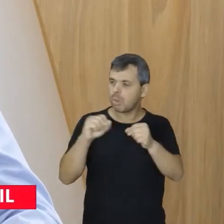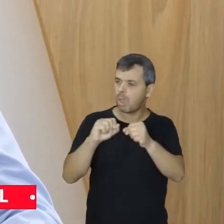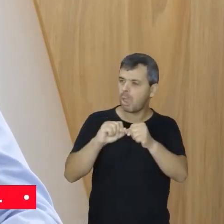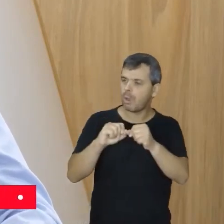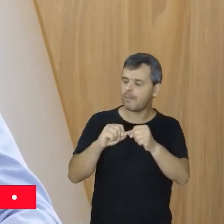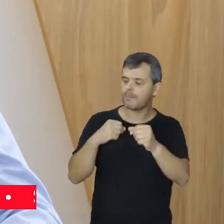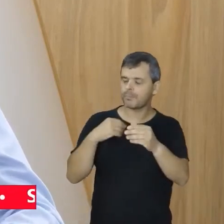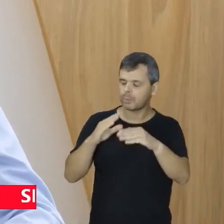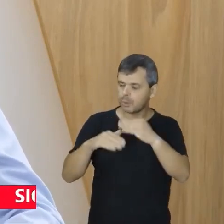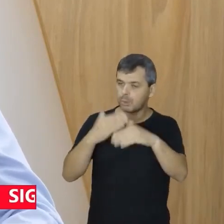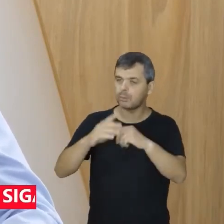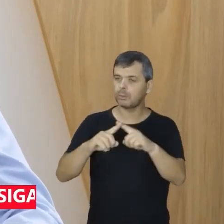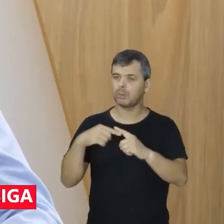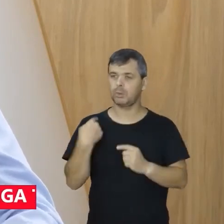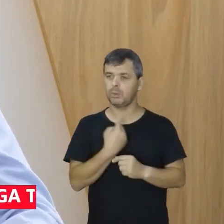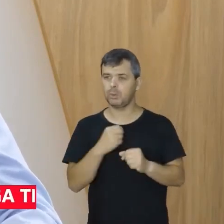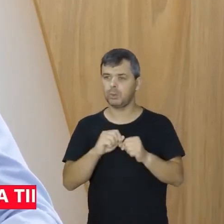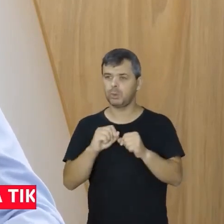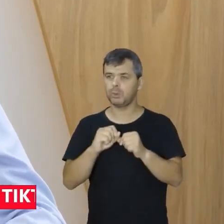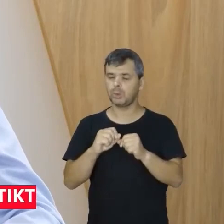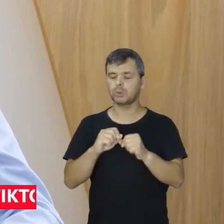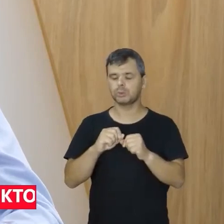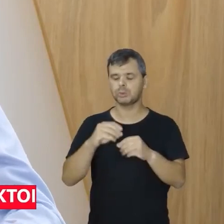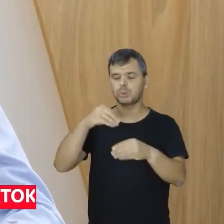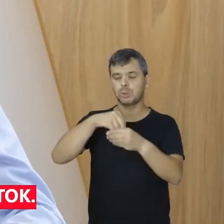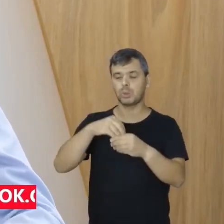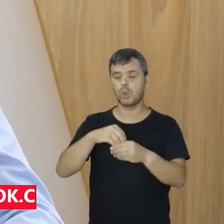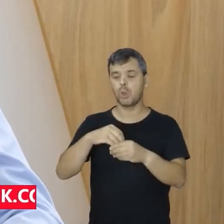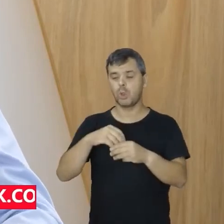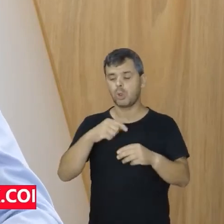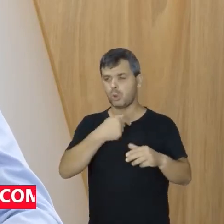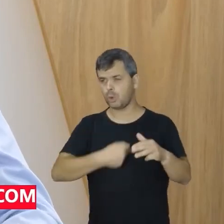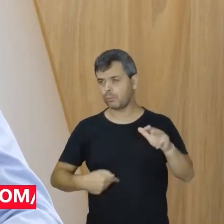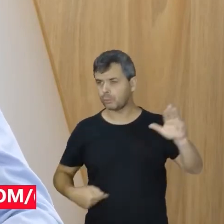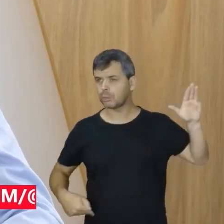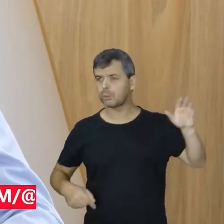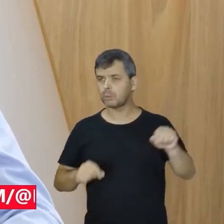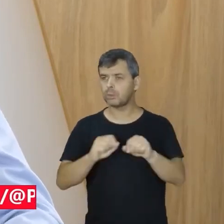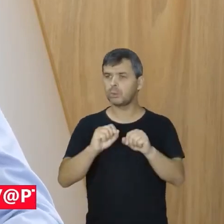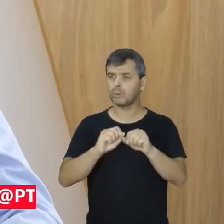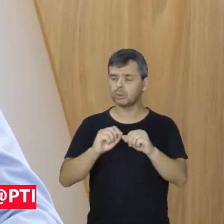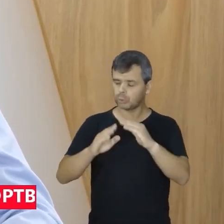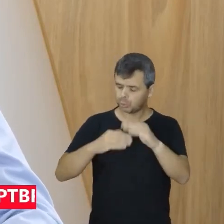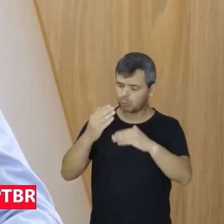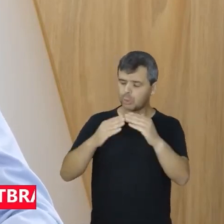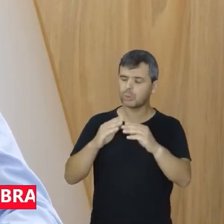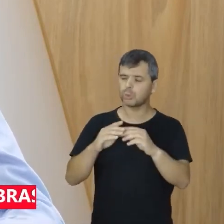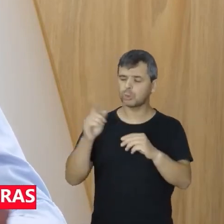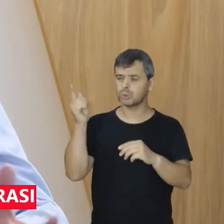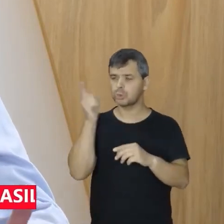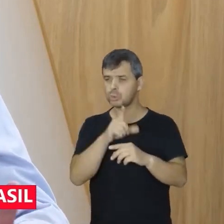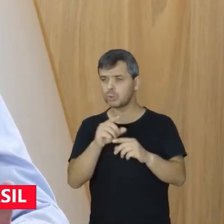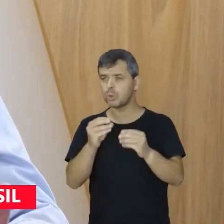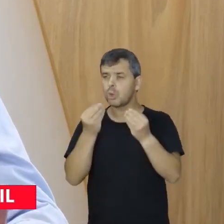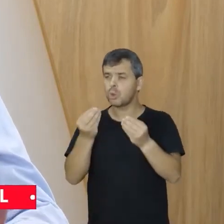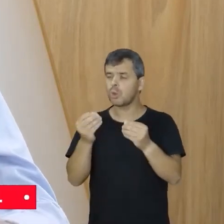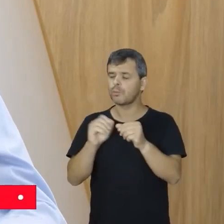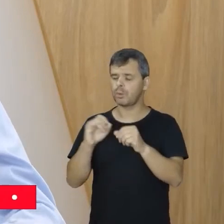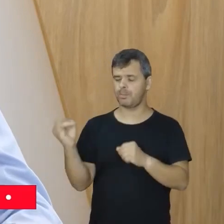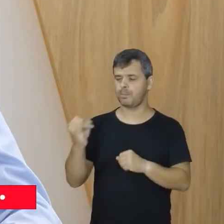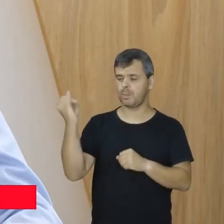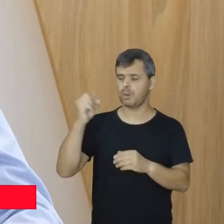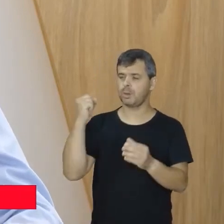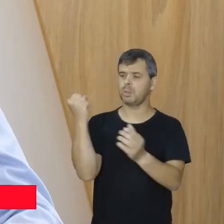sido constantes também dentro do nosso governo, nós precisamos falar dele, falar também dos avanços obtidos e de como foi